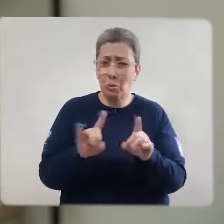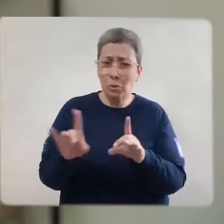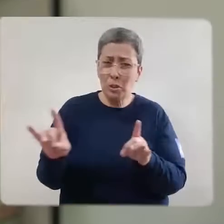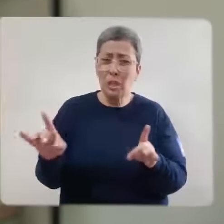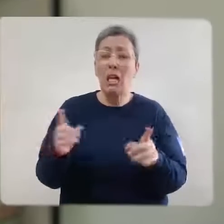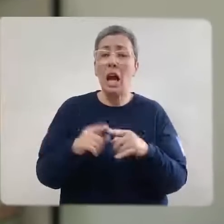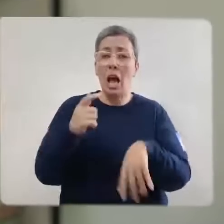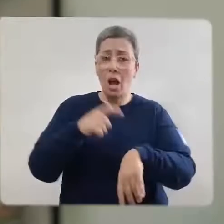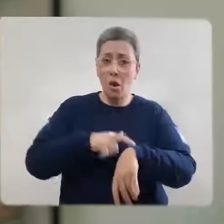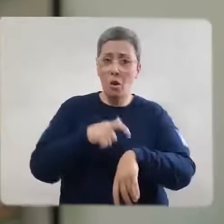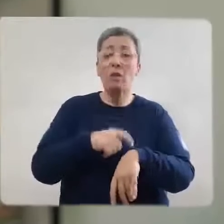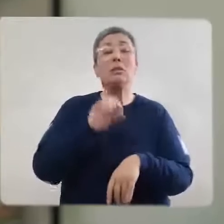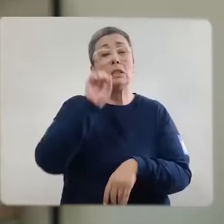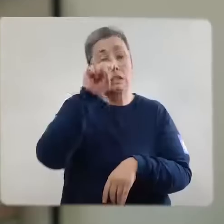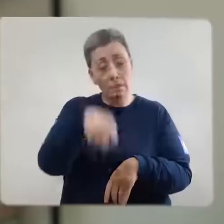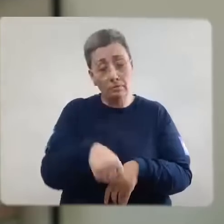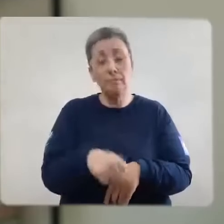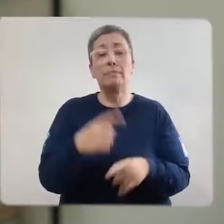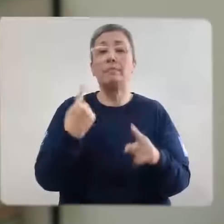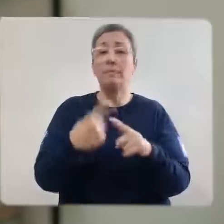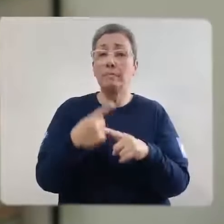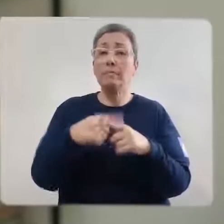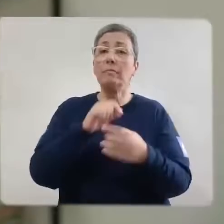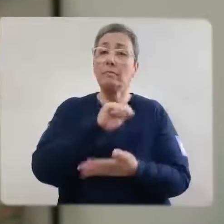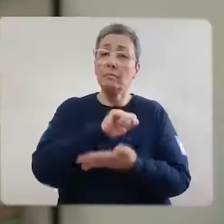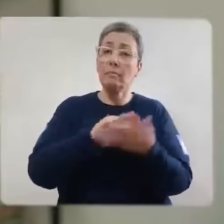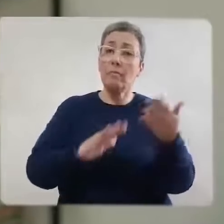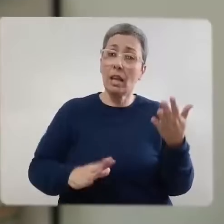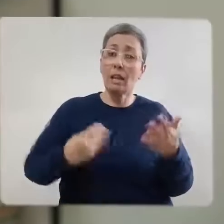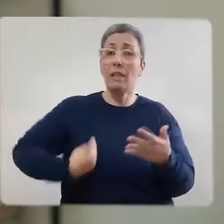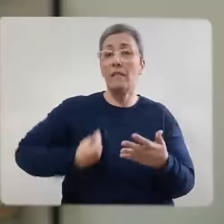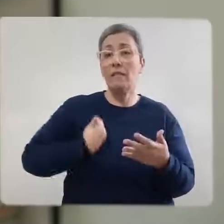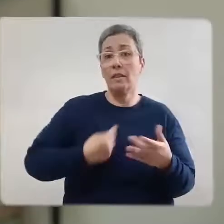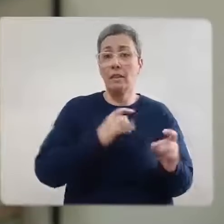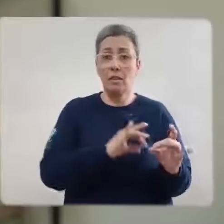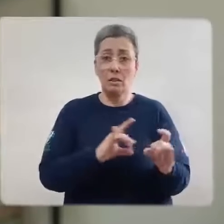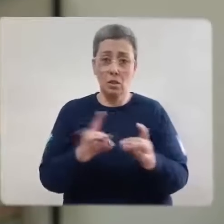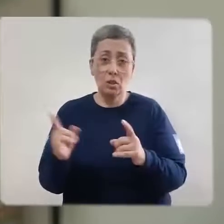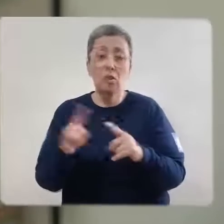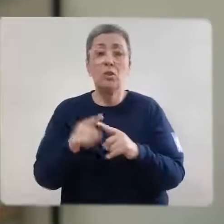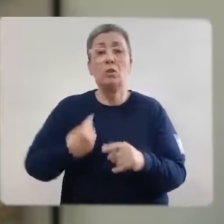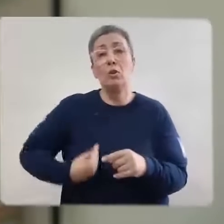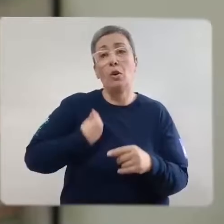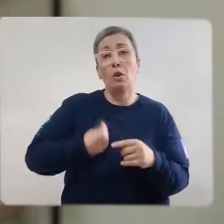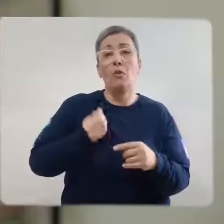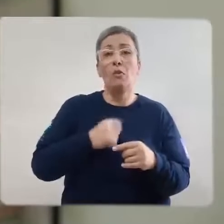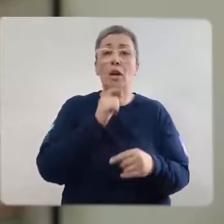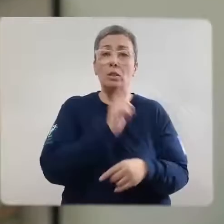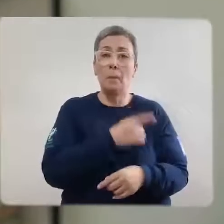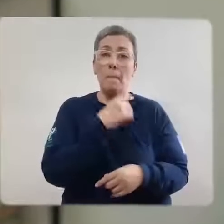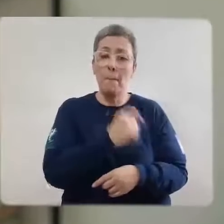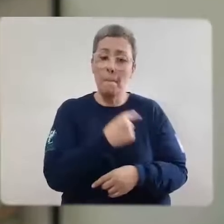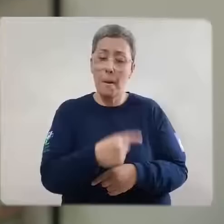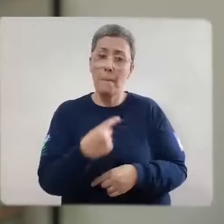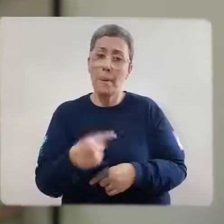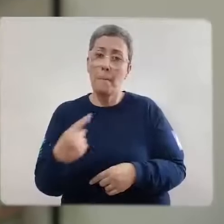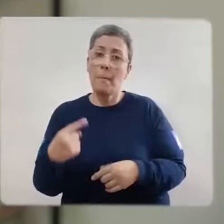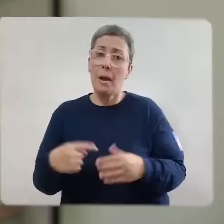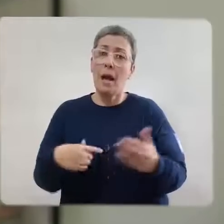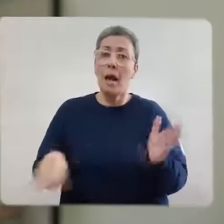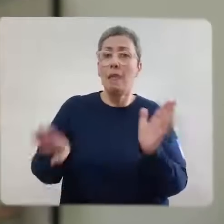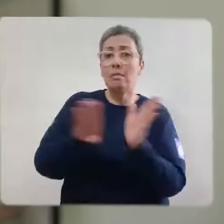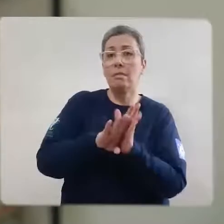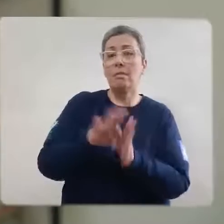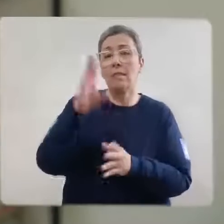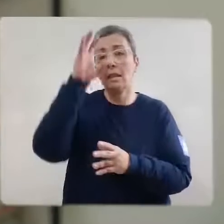dias que agora ele vai ao banheiro? Sim, porque é uma atividade de vida diária. É uma atividade que ocorre todos os dias. Até